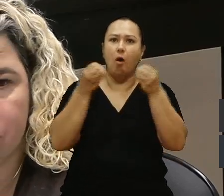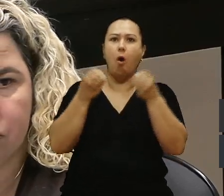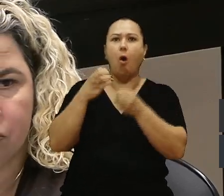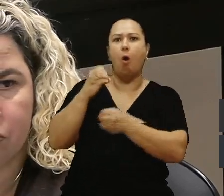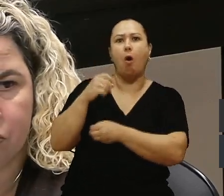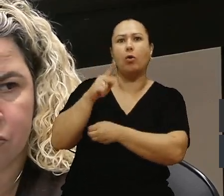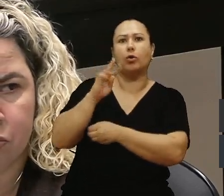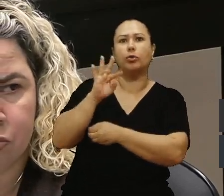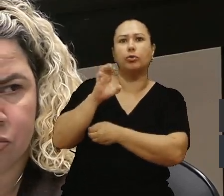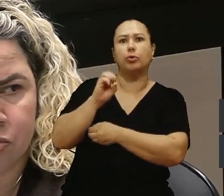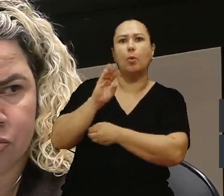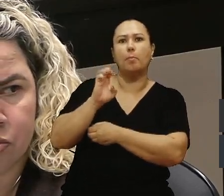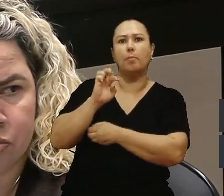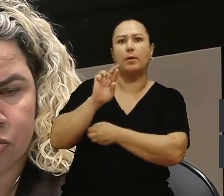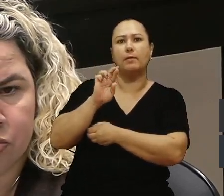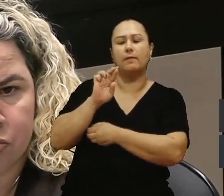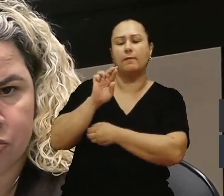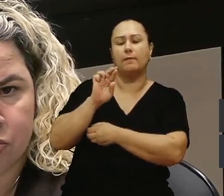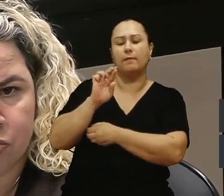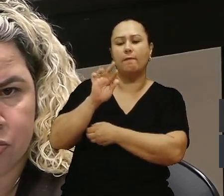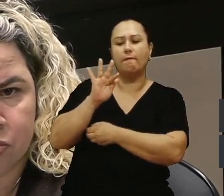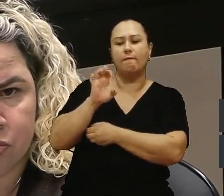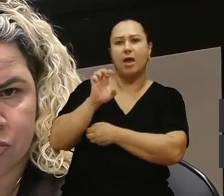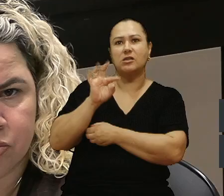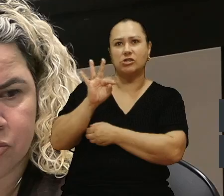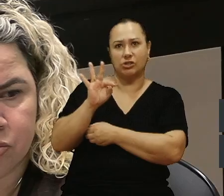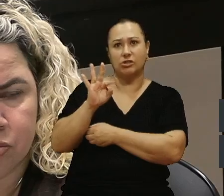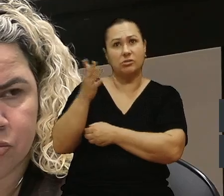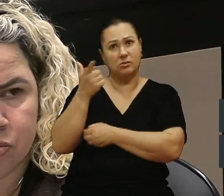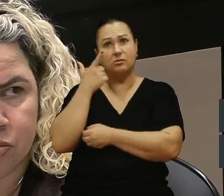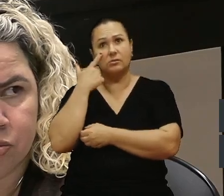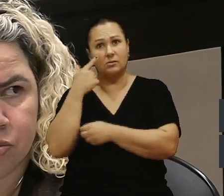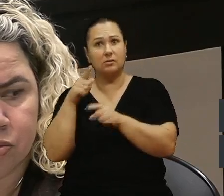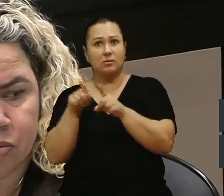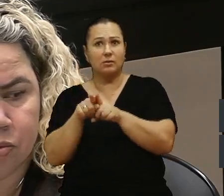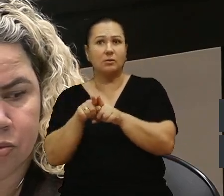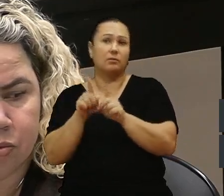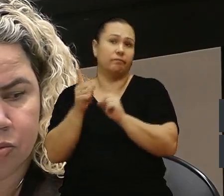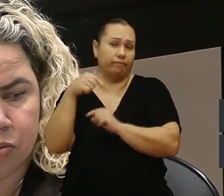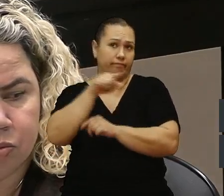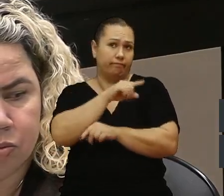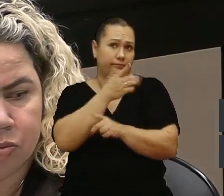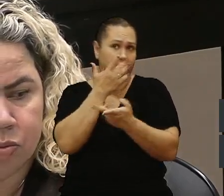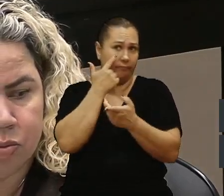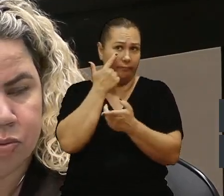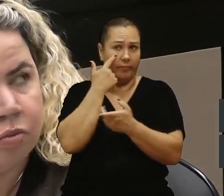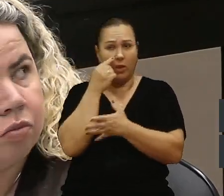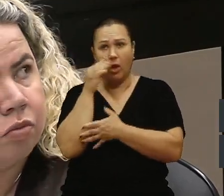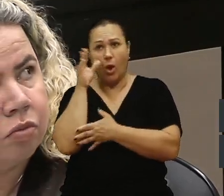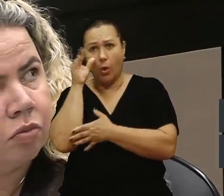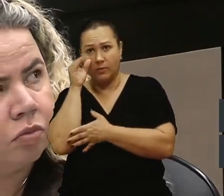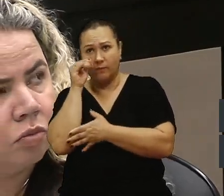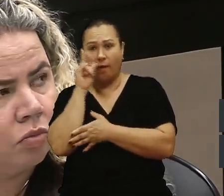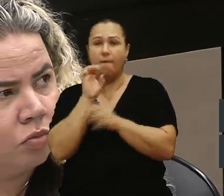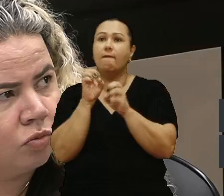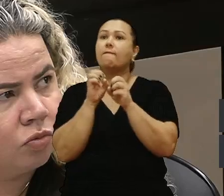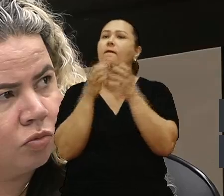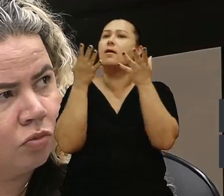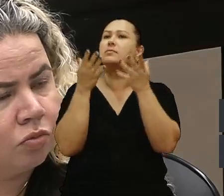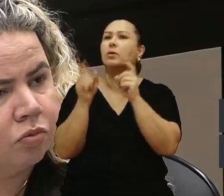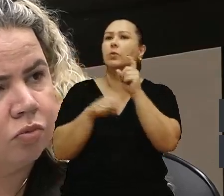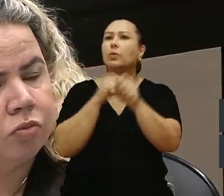um lucro de 28 milhões, a última agora. E tu vê, vocês podem observar, vereadora Dai, é uma festa feita